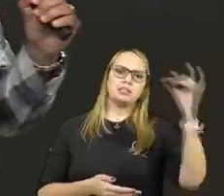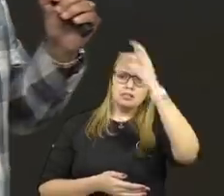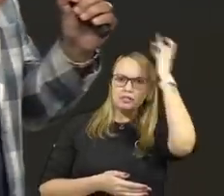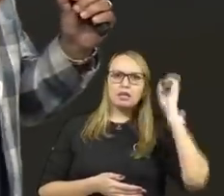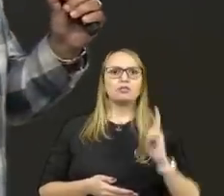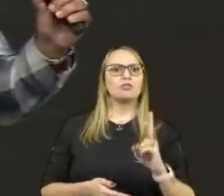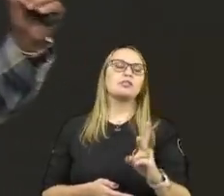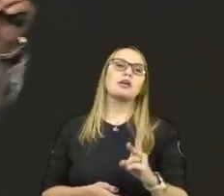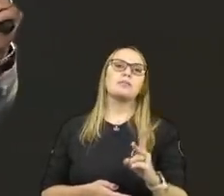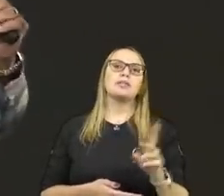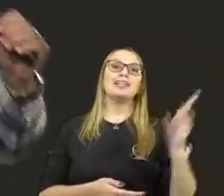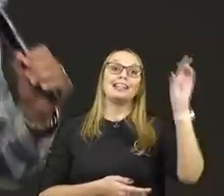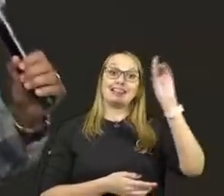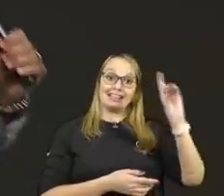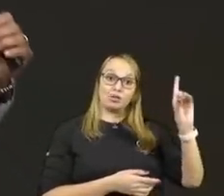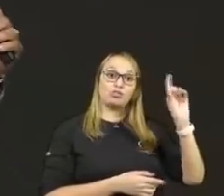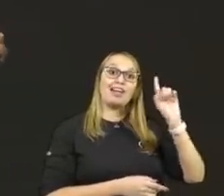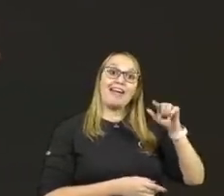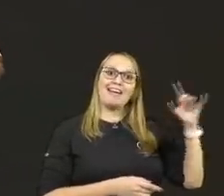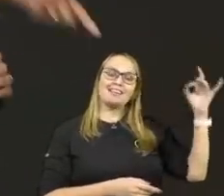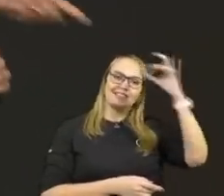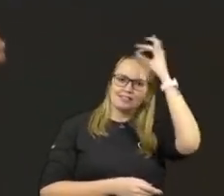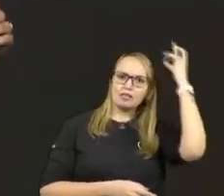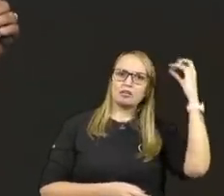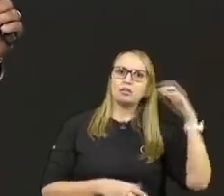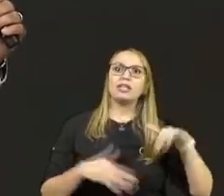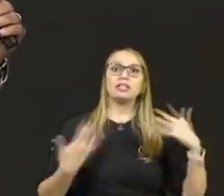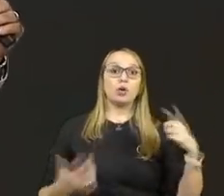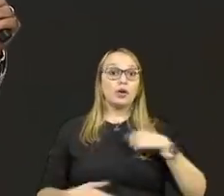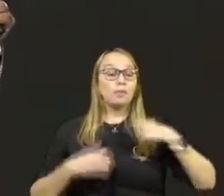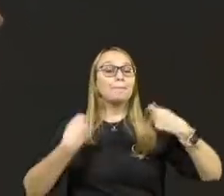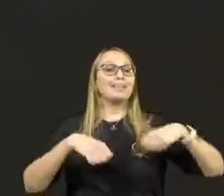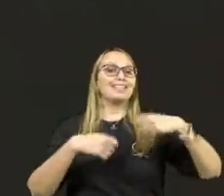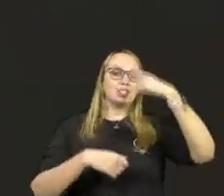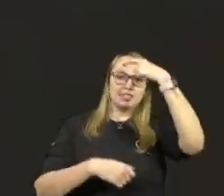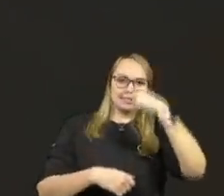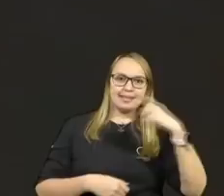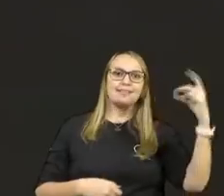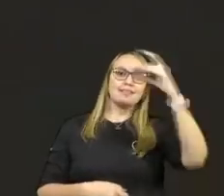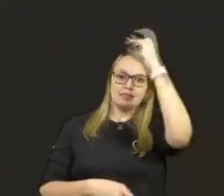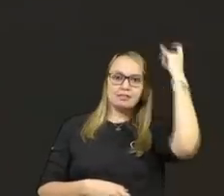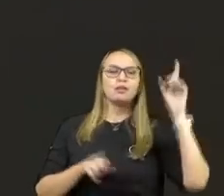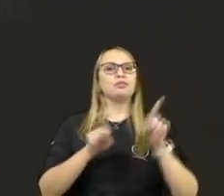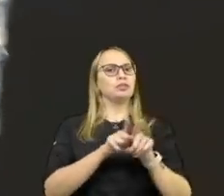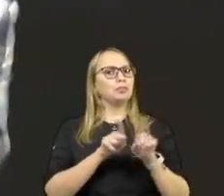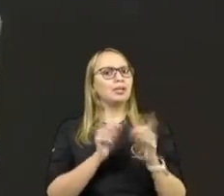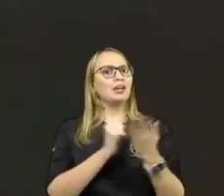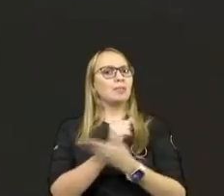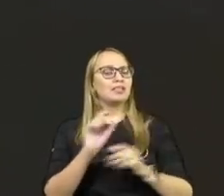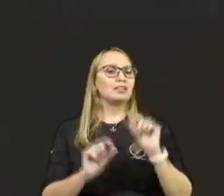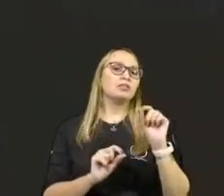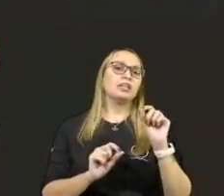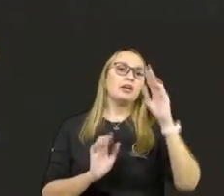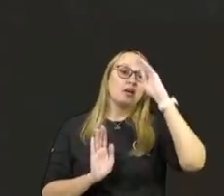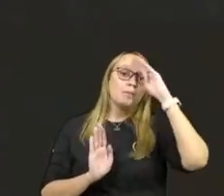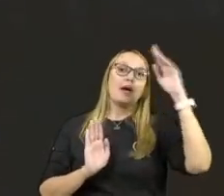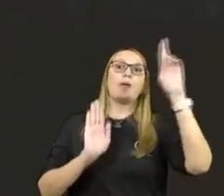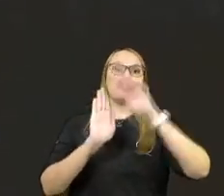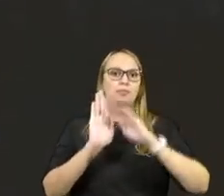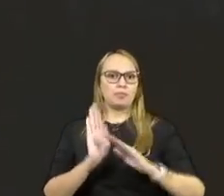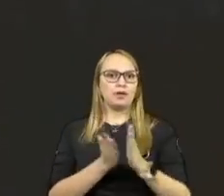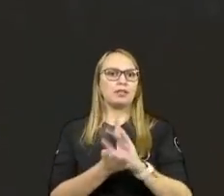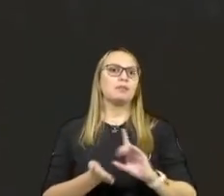santo aquele que vos chamou, sede, eu é que tenho que ser. E ser santo baseado nos princípios da